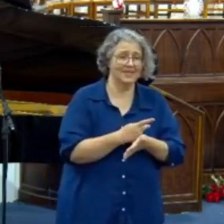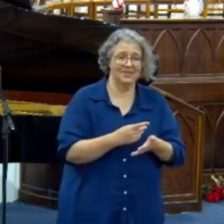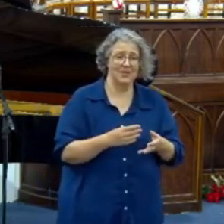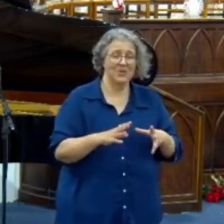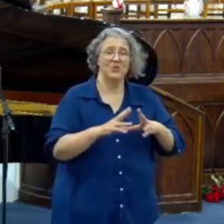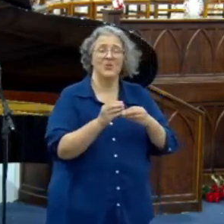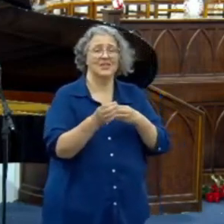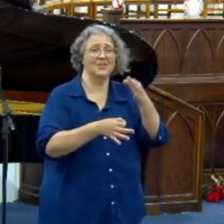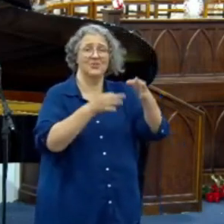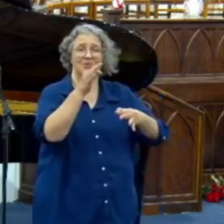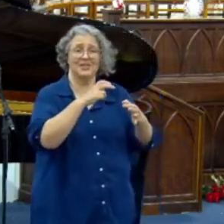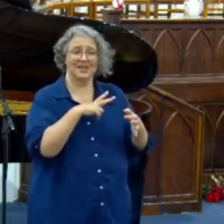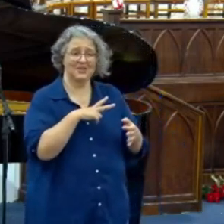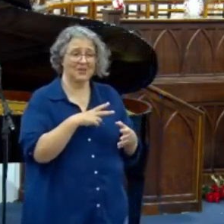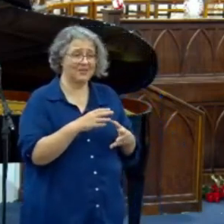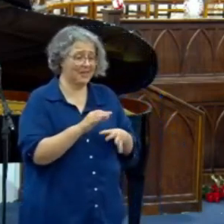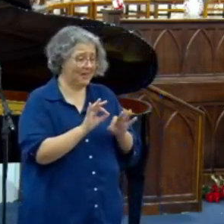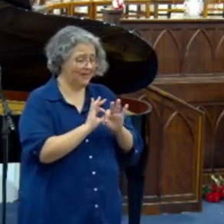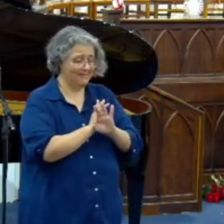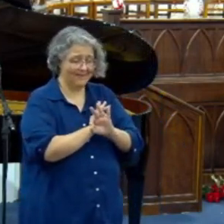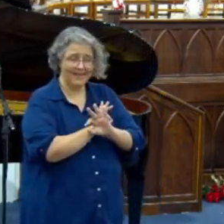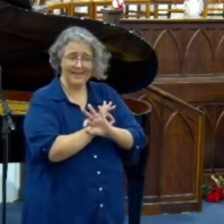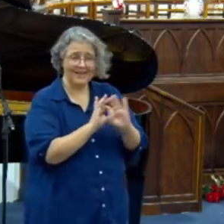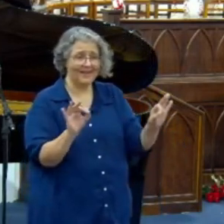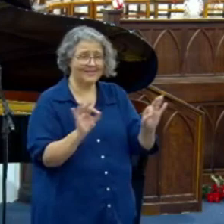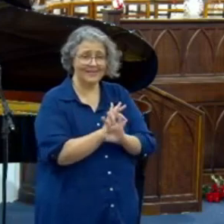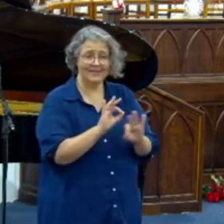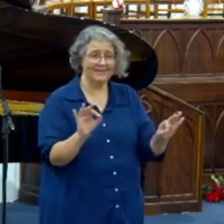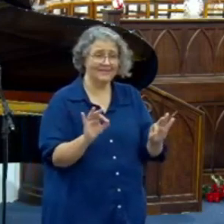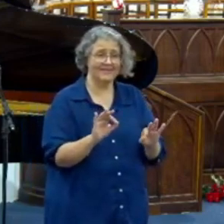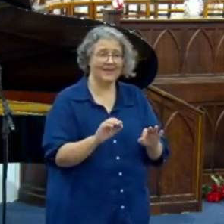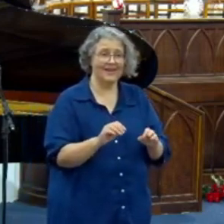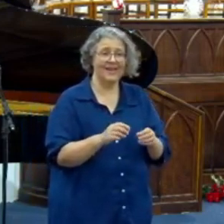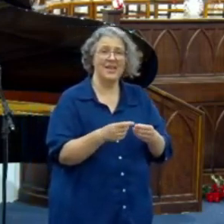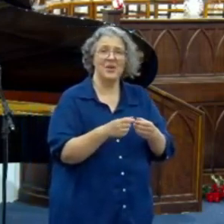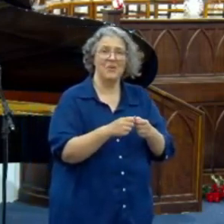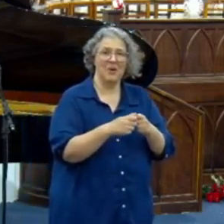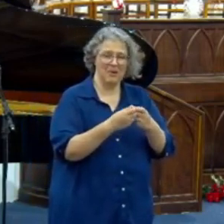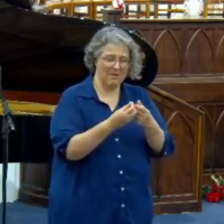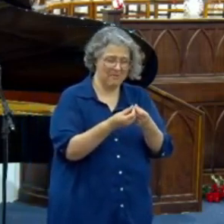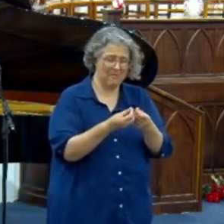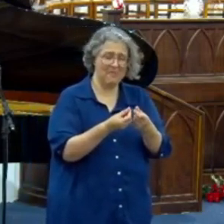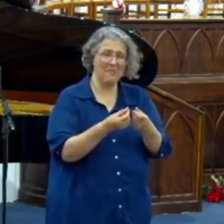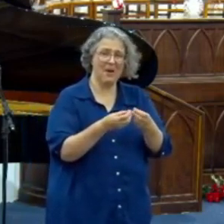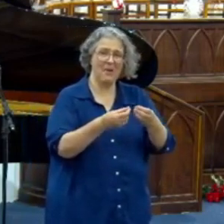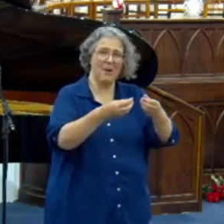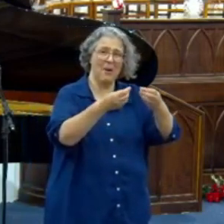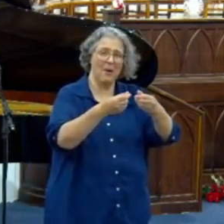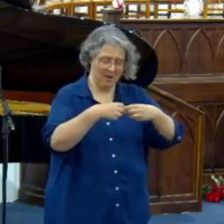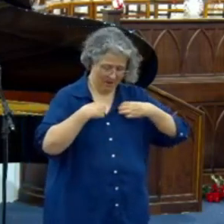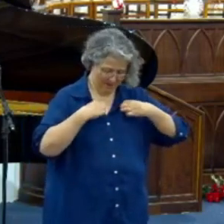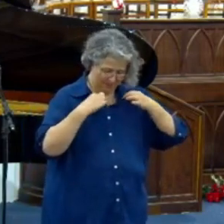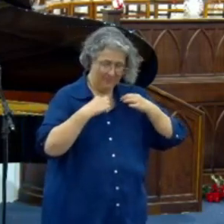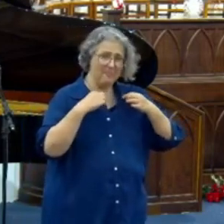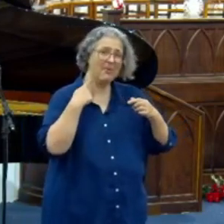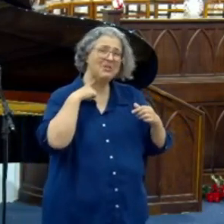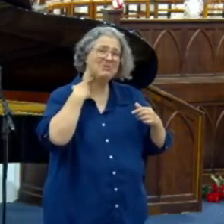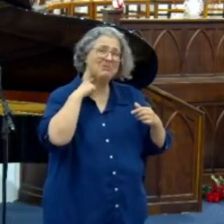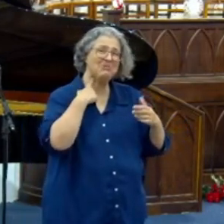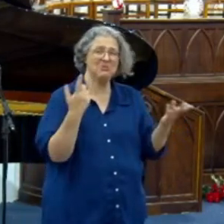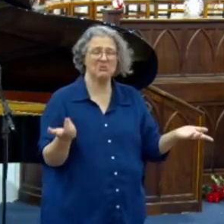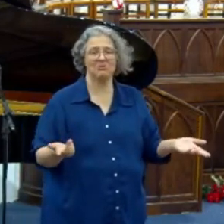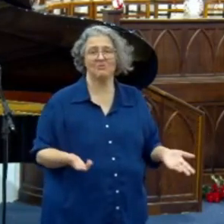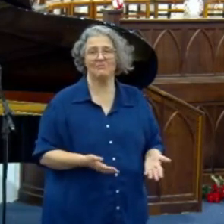de imundícia. E começa mais uma vez a desqualificar atos bons